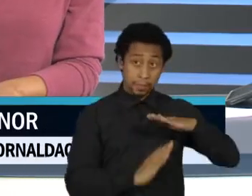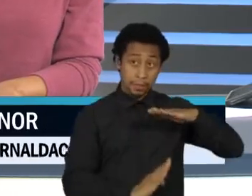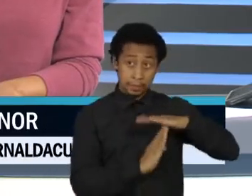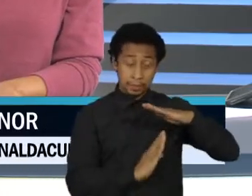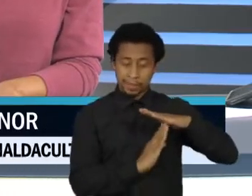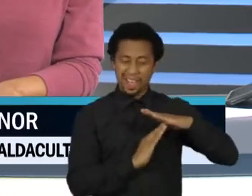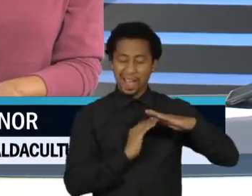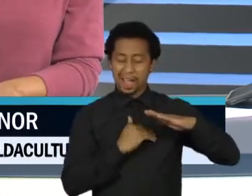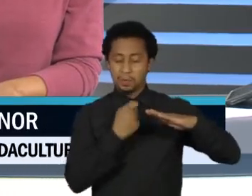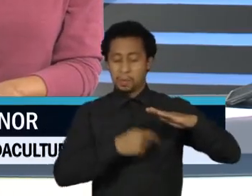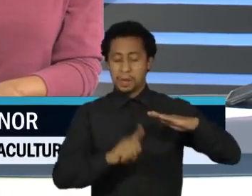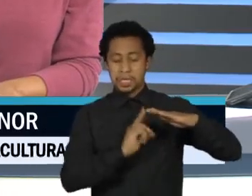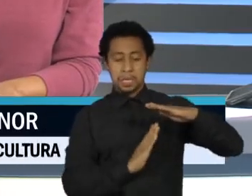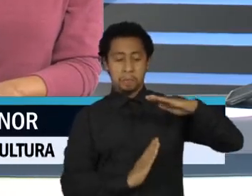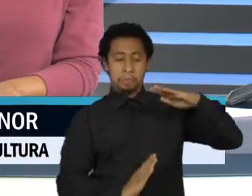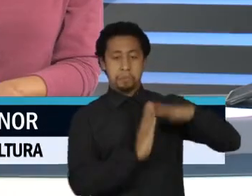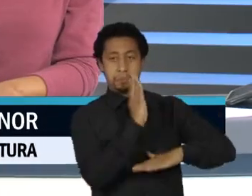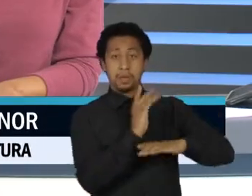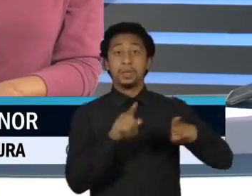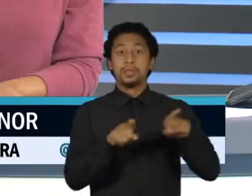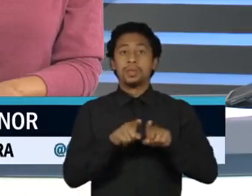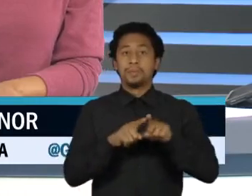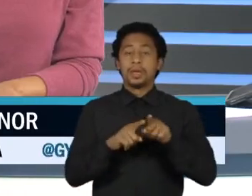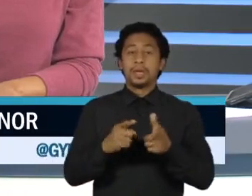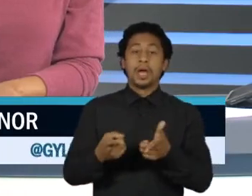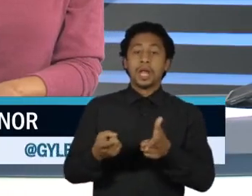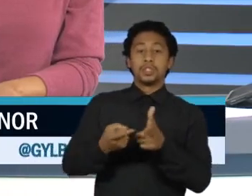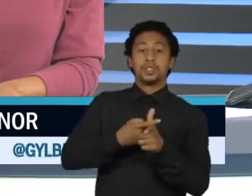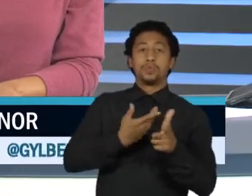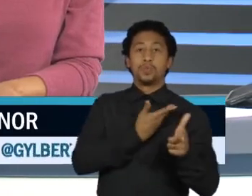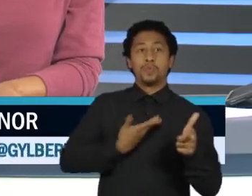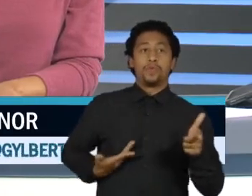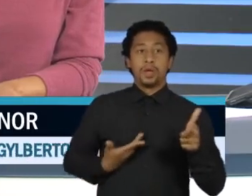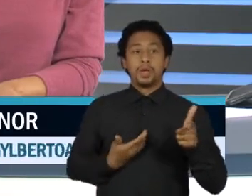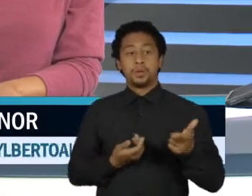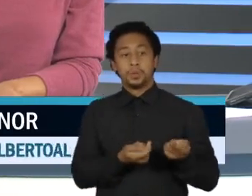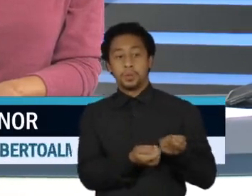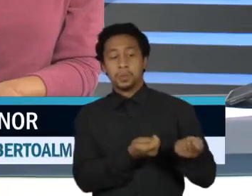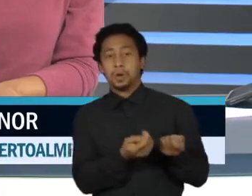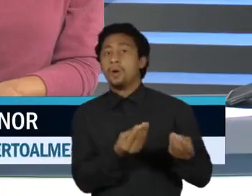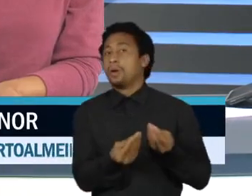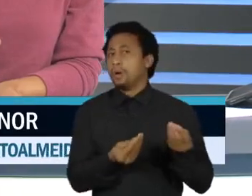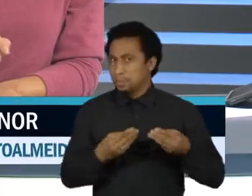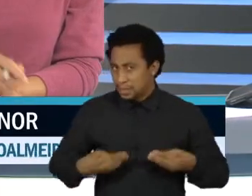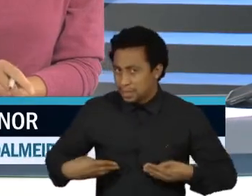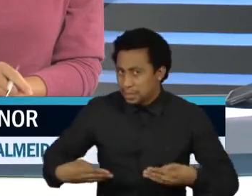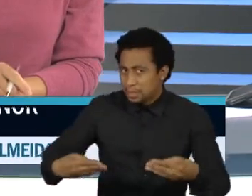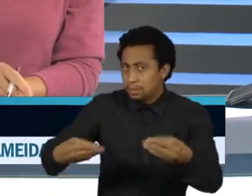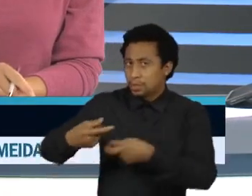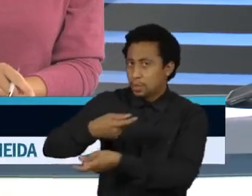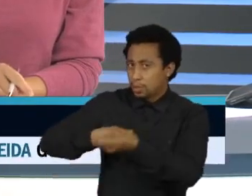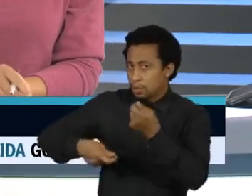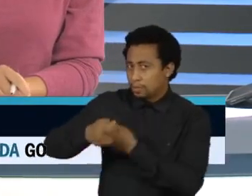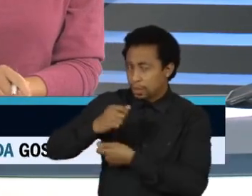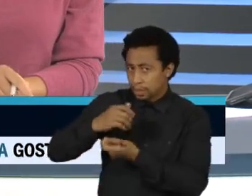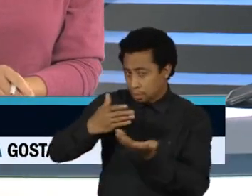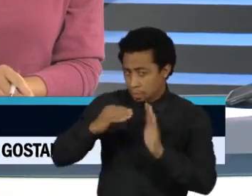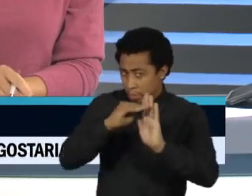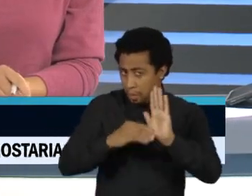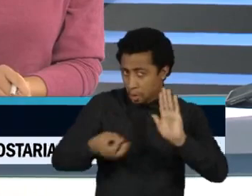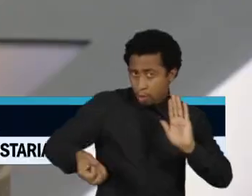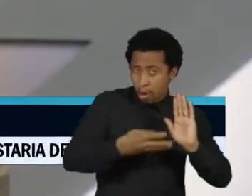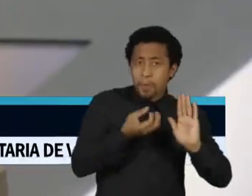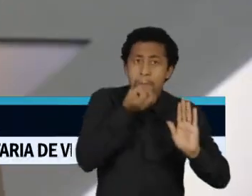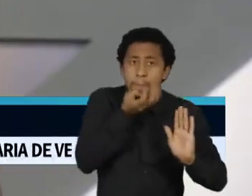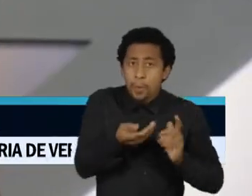adotar uma meta balizada pela dívida pública, como pretende o Ministério da Economia, é uma boa ideia para controlar as contas